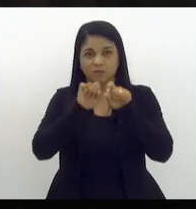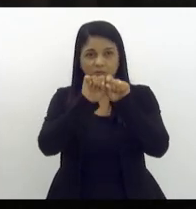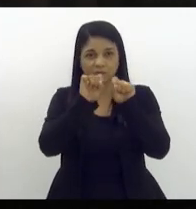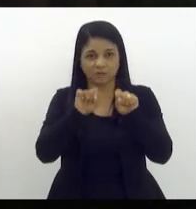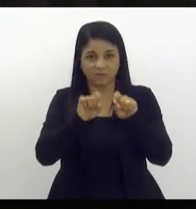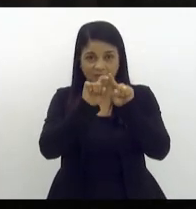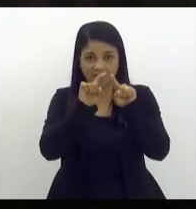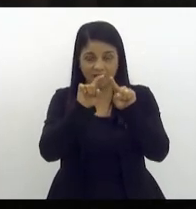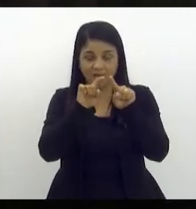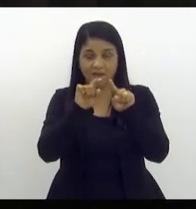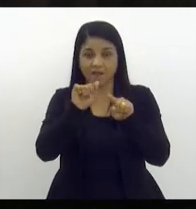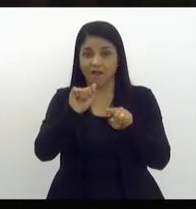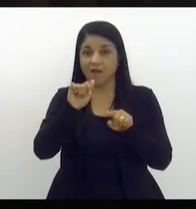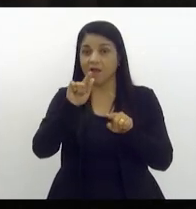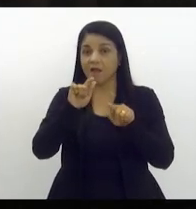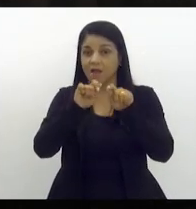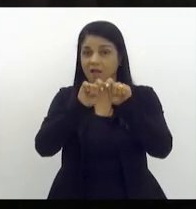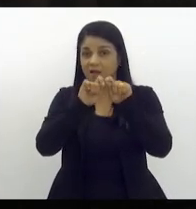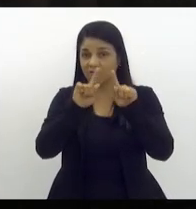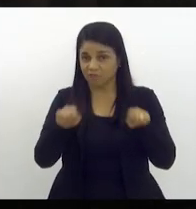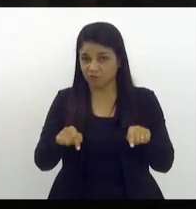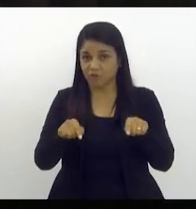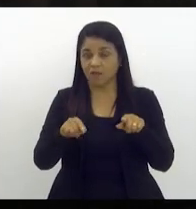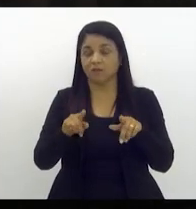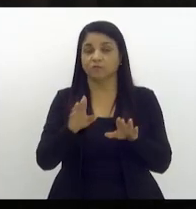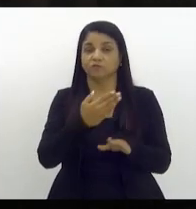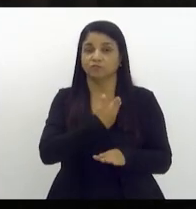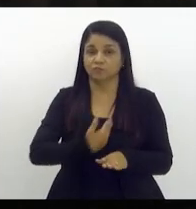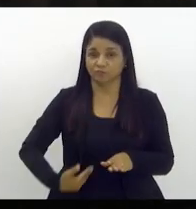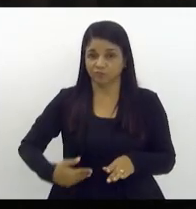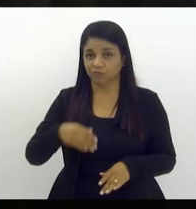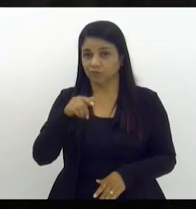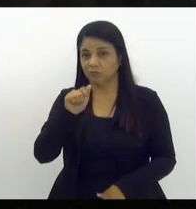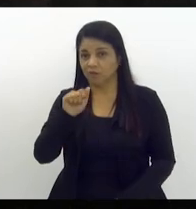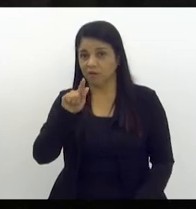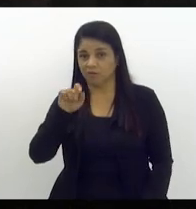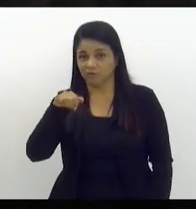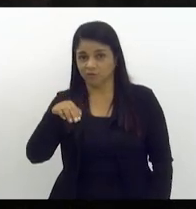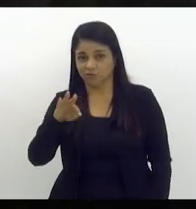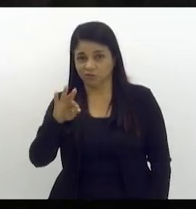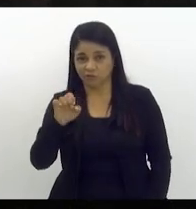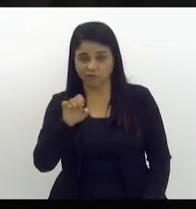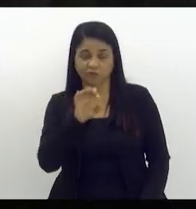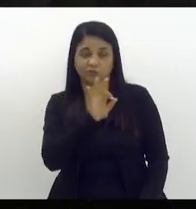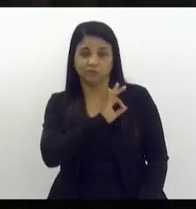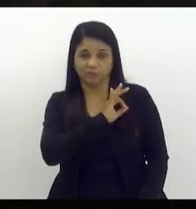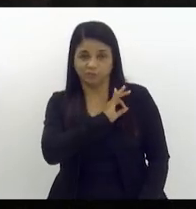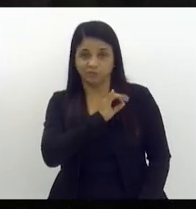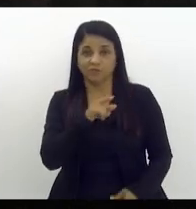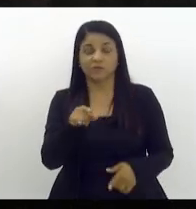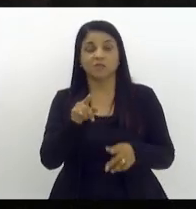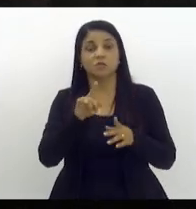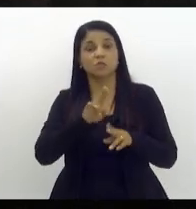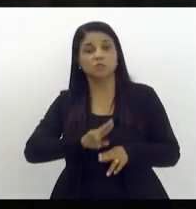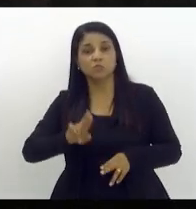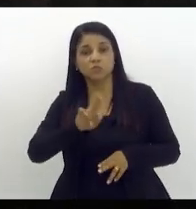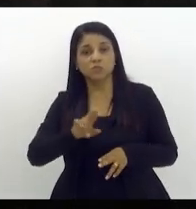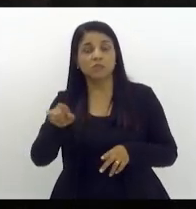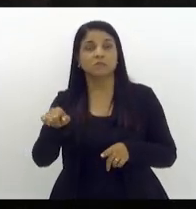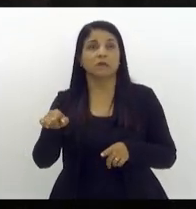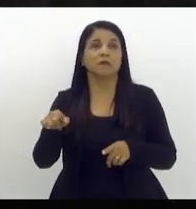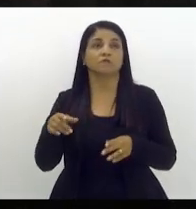uma demanda que foi construída historicamente pelos movimentos de direitos humanos de favela e que levaram essa